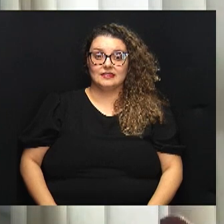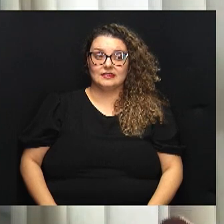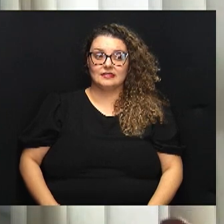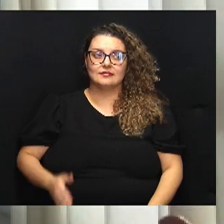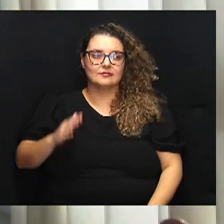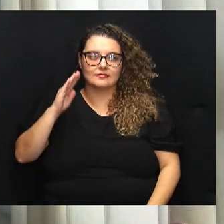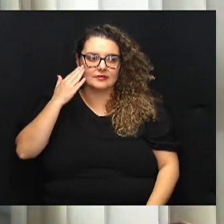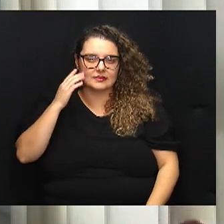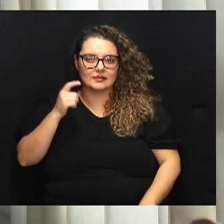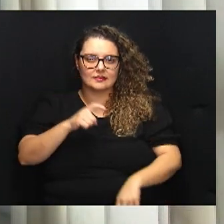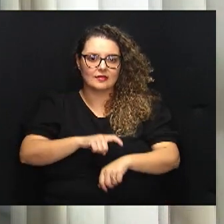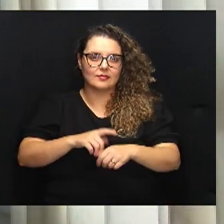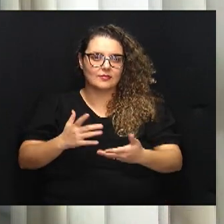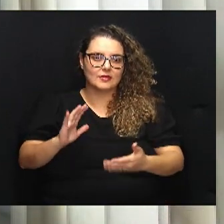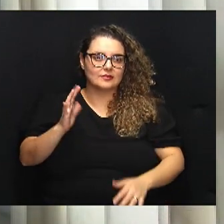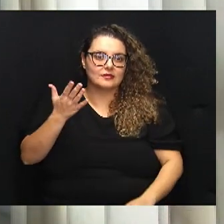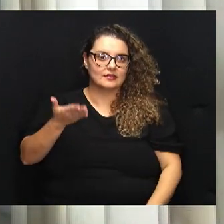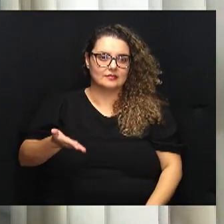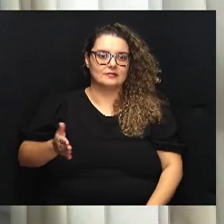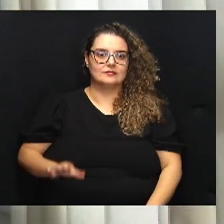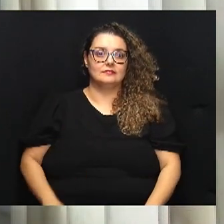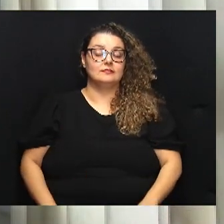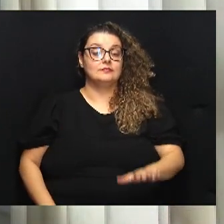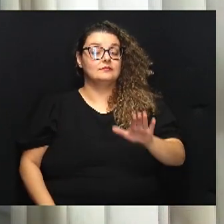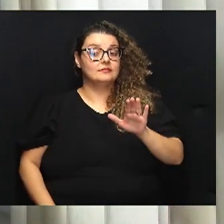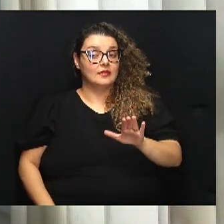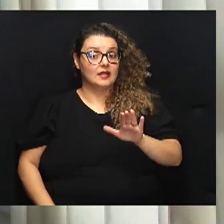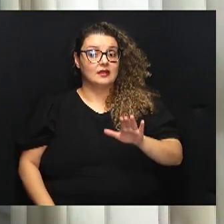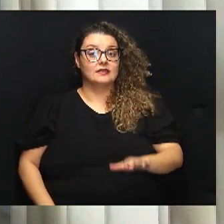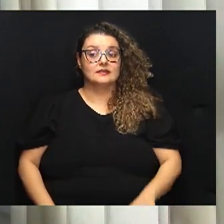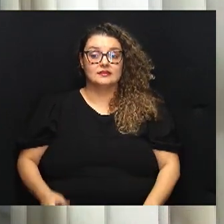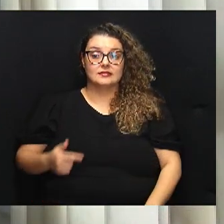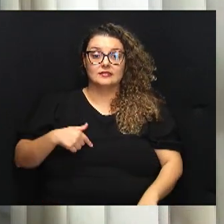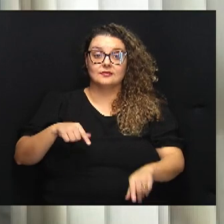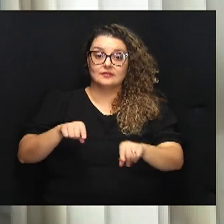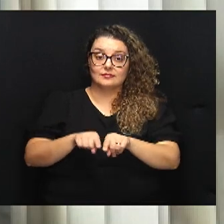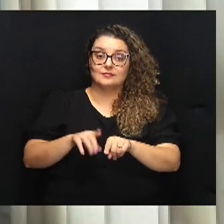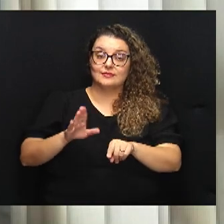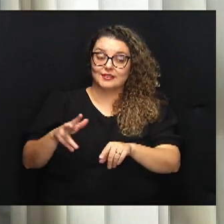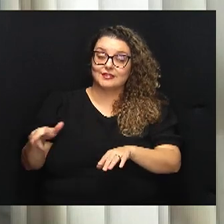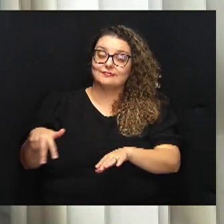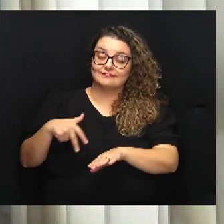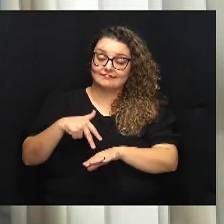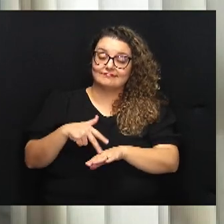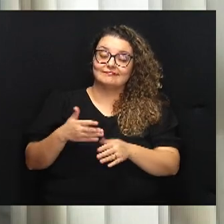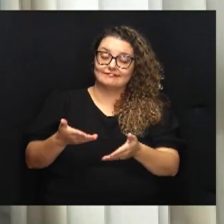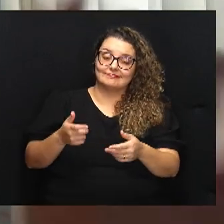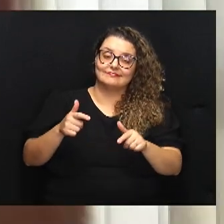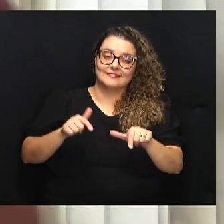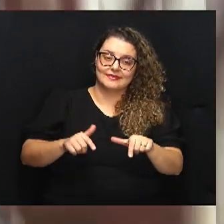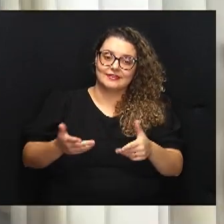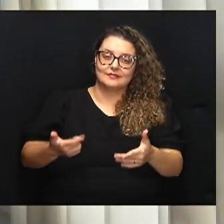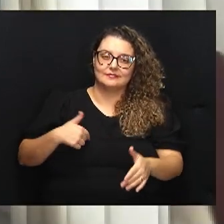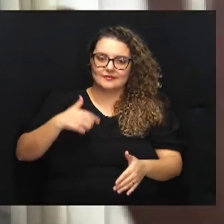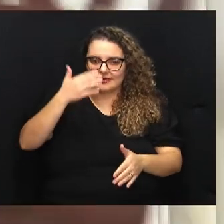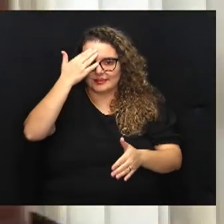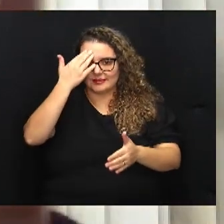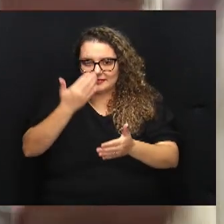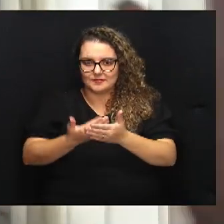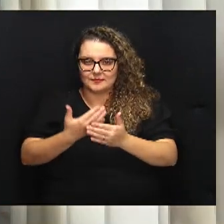momento que aconteceu, mas eu também já estive nesse lugar. Então, eu acredito que